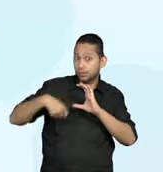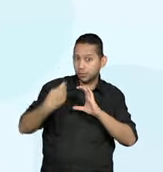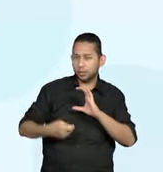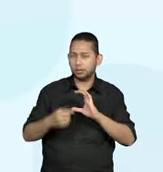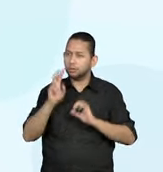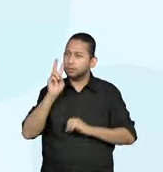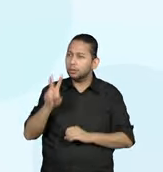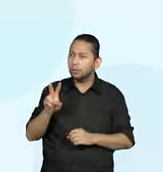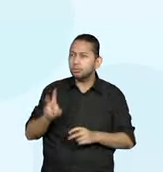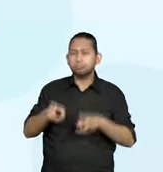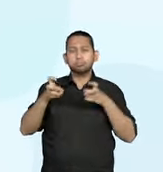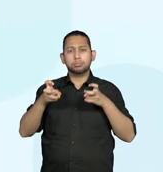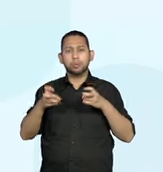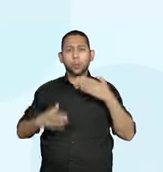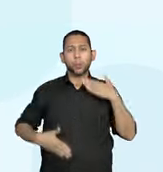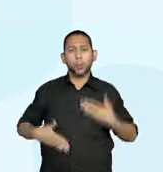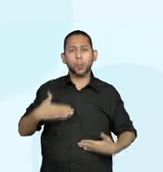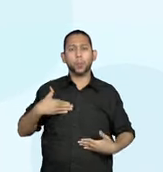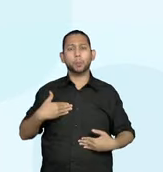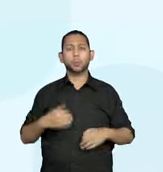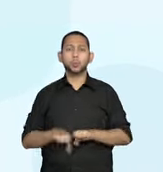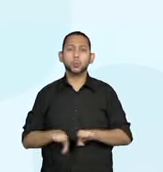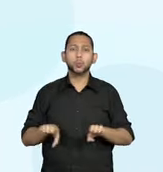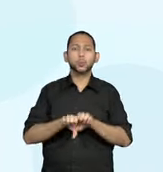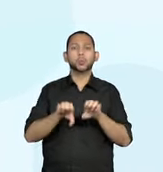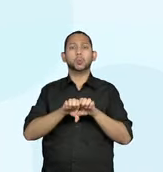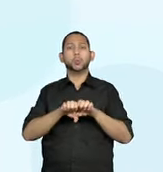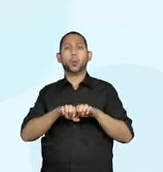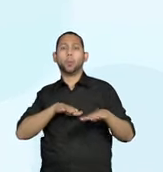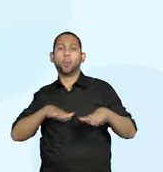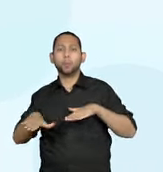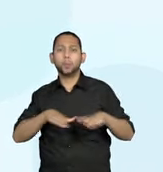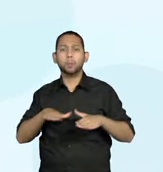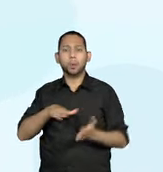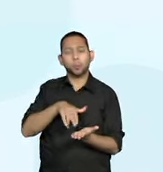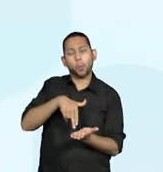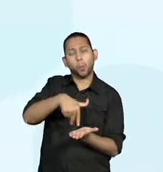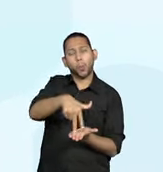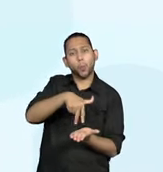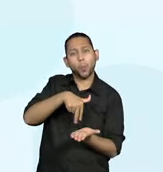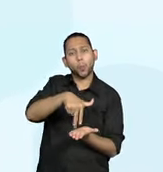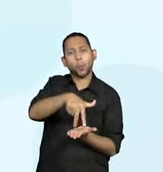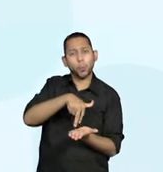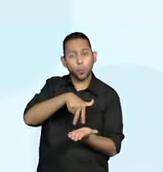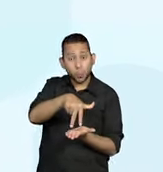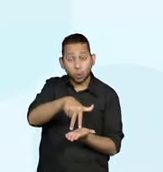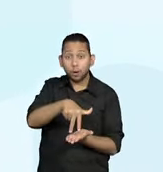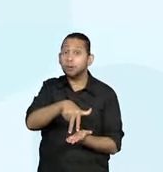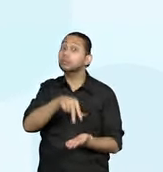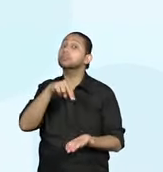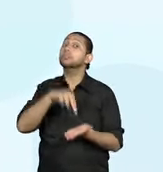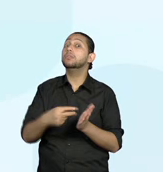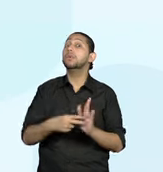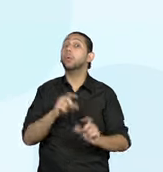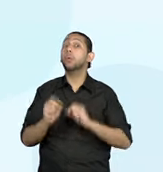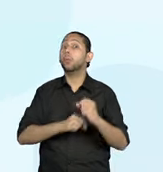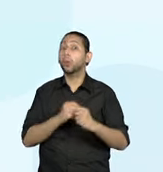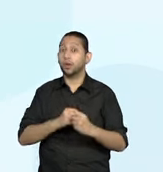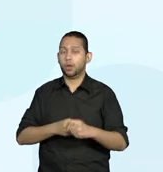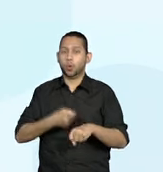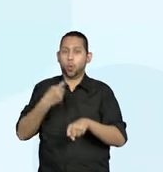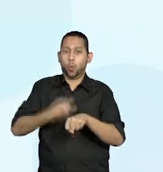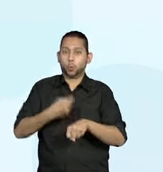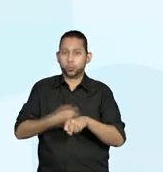estrutura, a sustentação e a movimentação dos seres vertebrados resultam da interação entre os sistemas muscular,